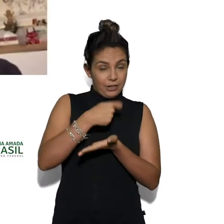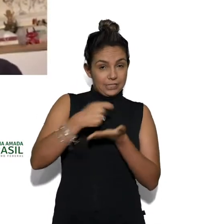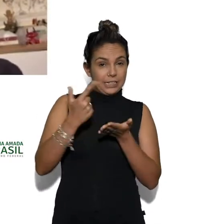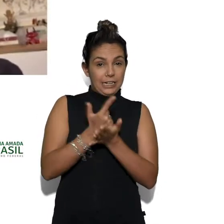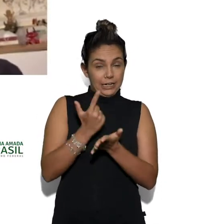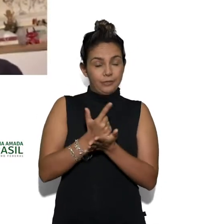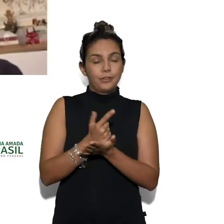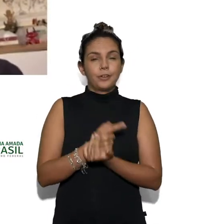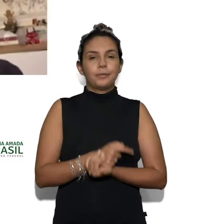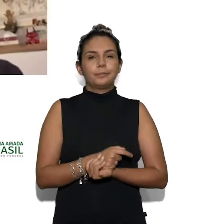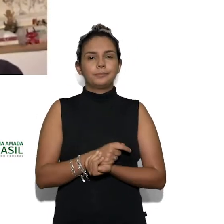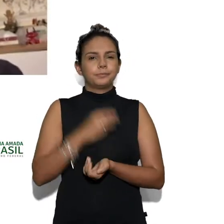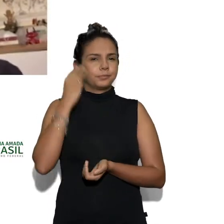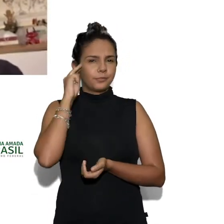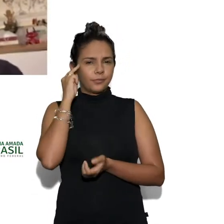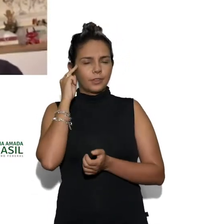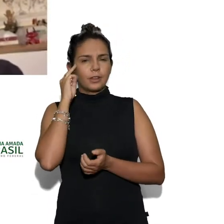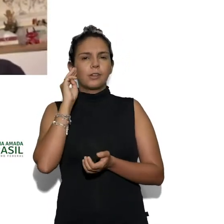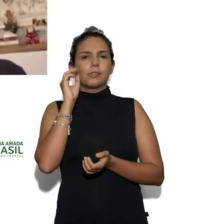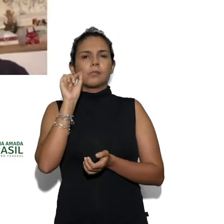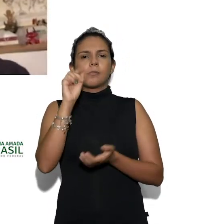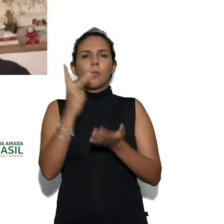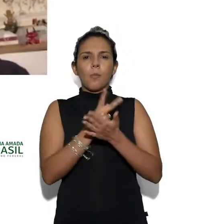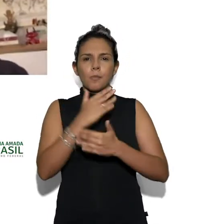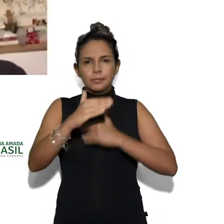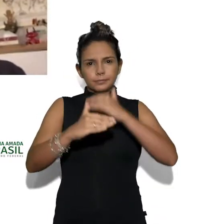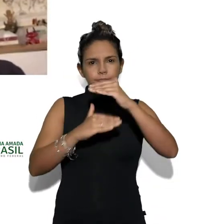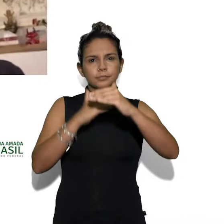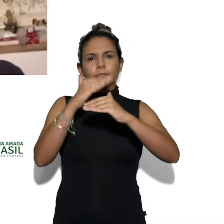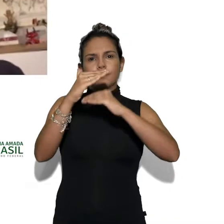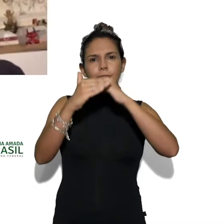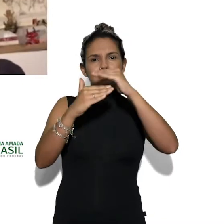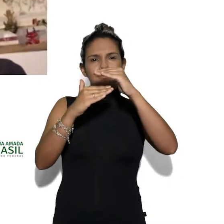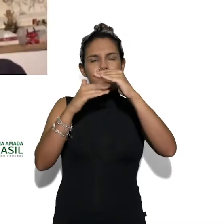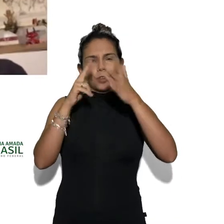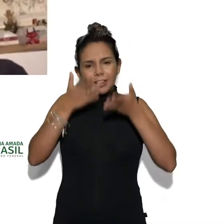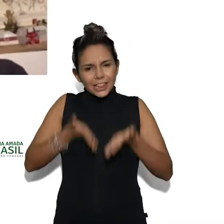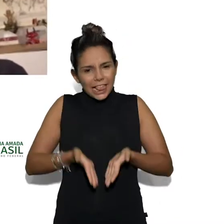livro. A memória foi acontecendo quase como uma revelação. Sabe